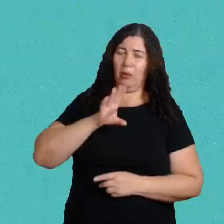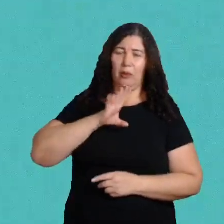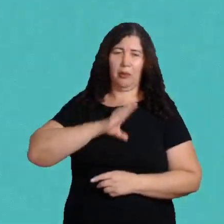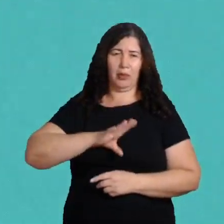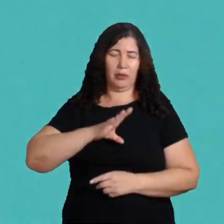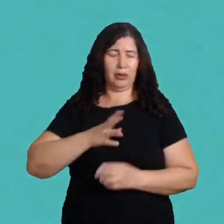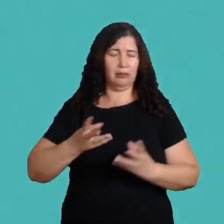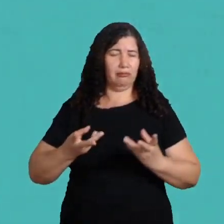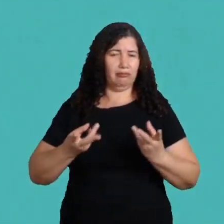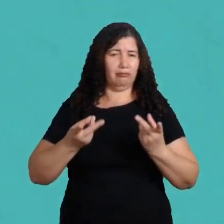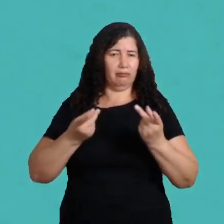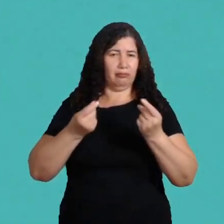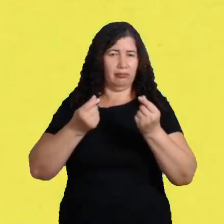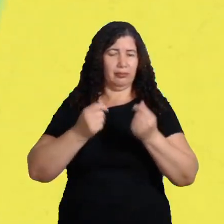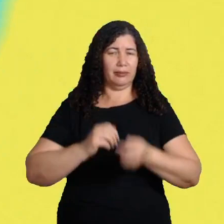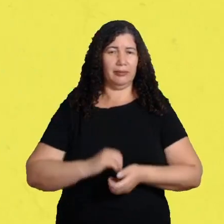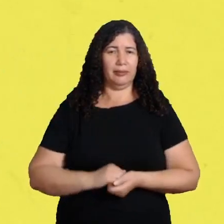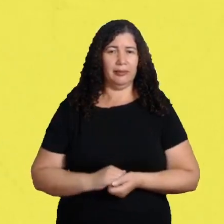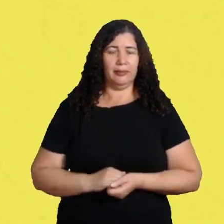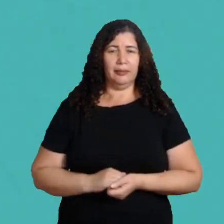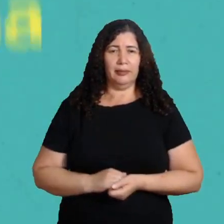portuguesa.